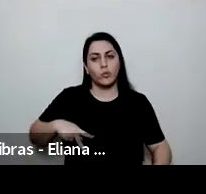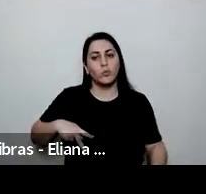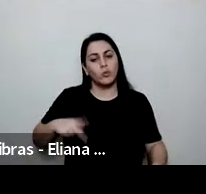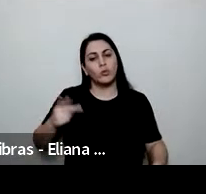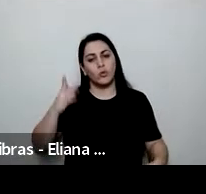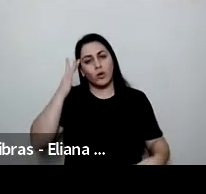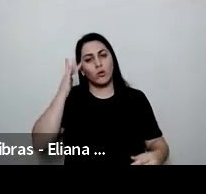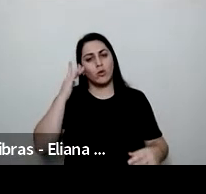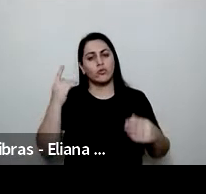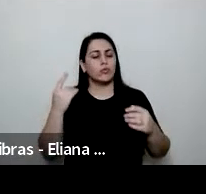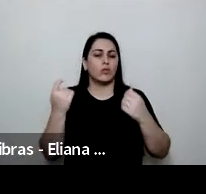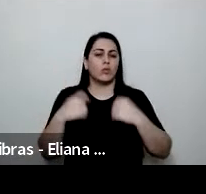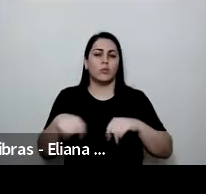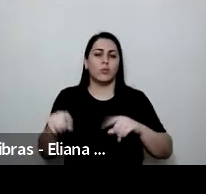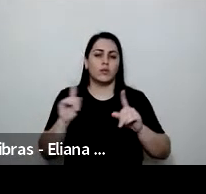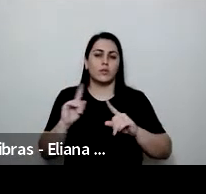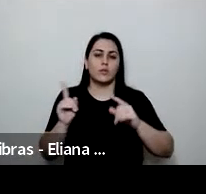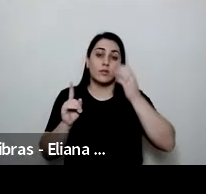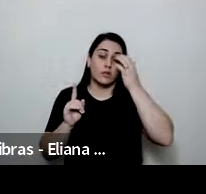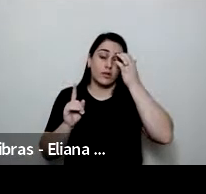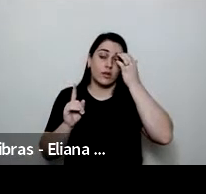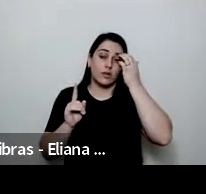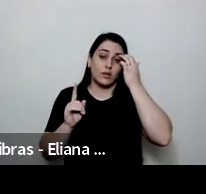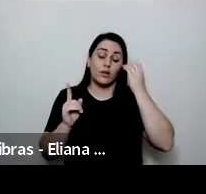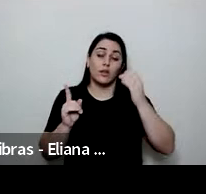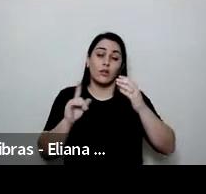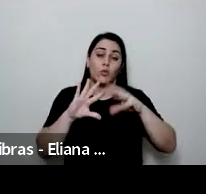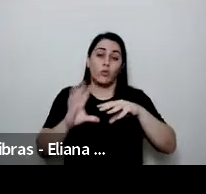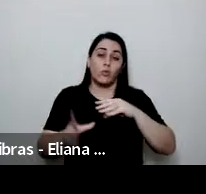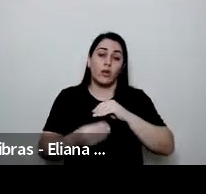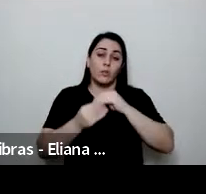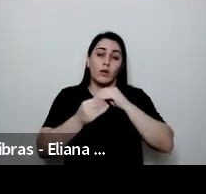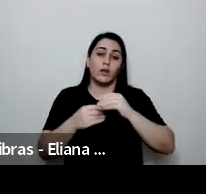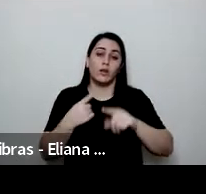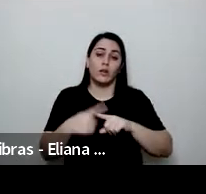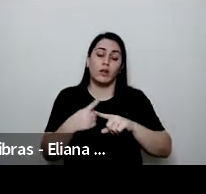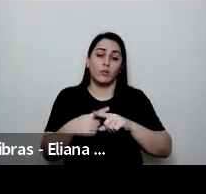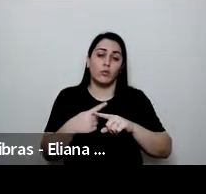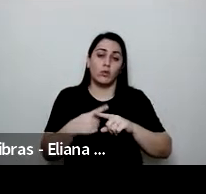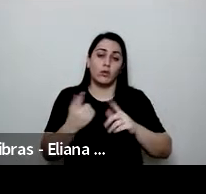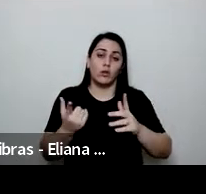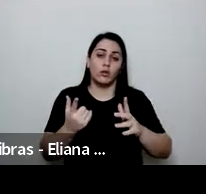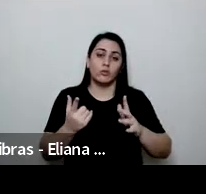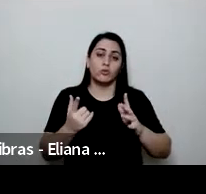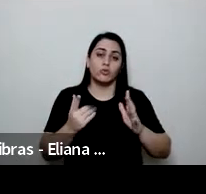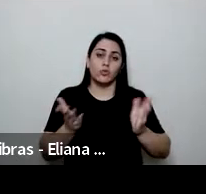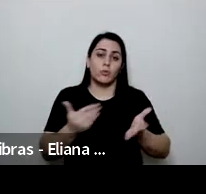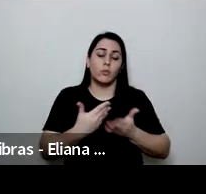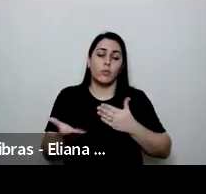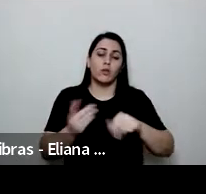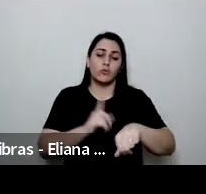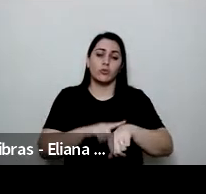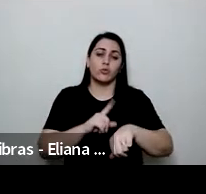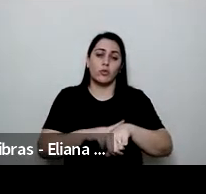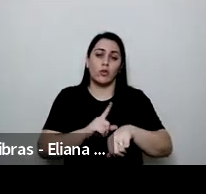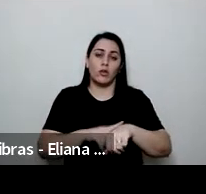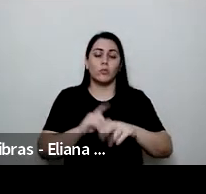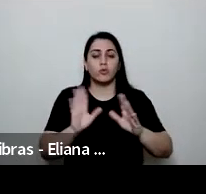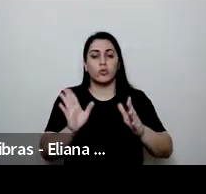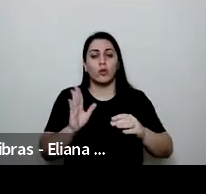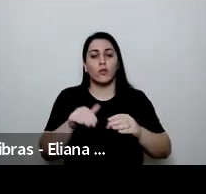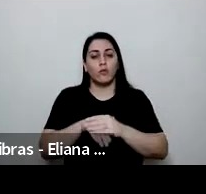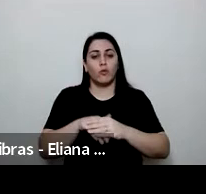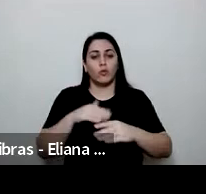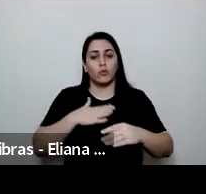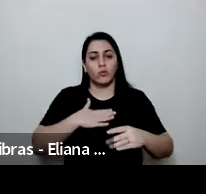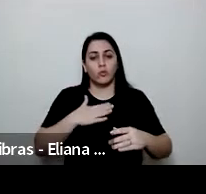até que se ele de suficiente fazer alguma alguma cresce o que nós apenas digamos assim perderíamos tempo já que meu voto está